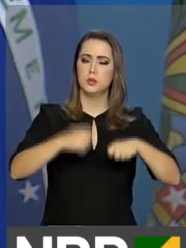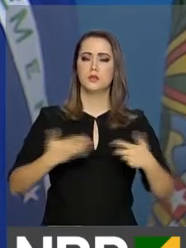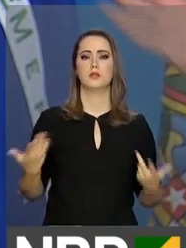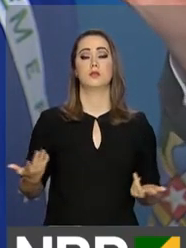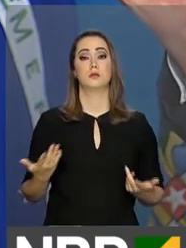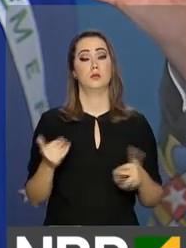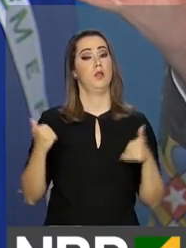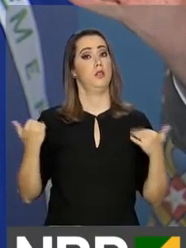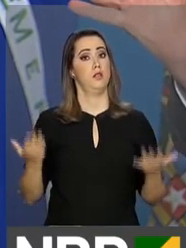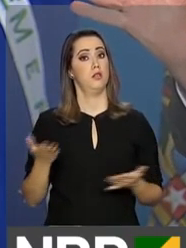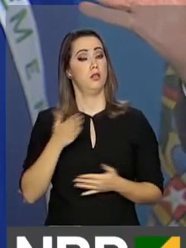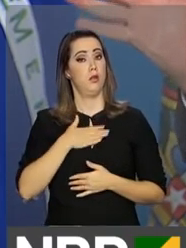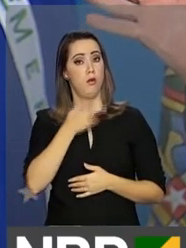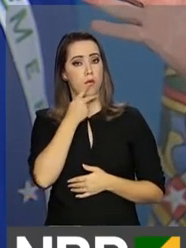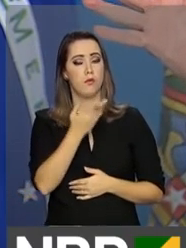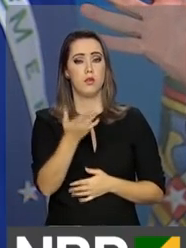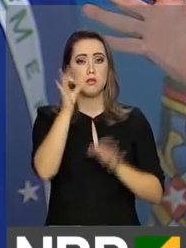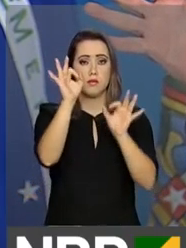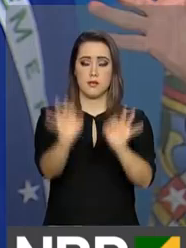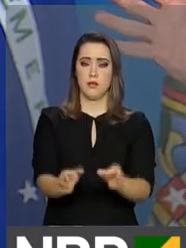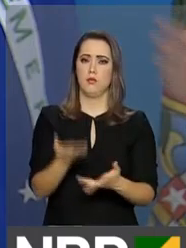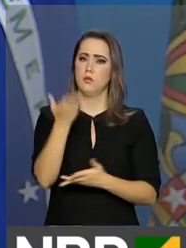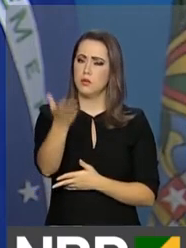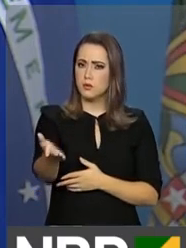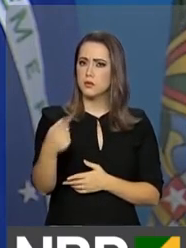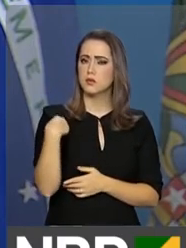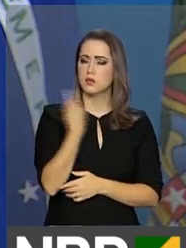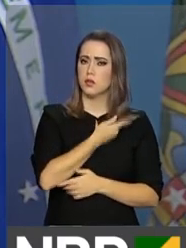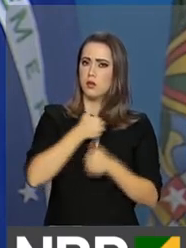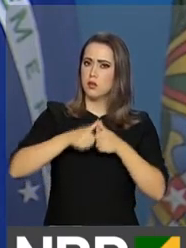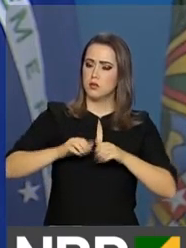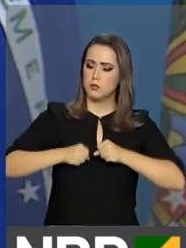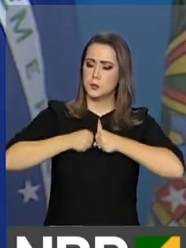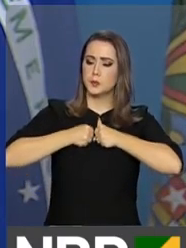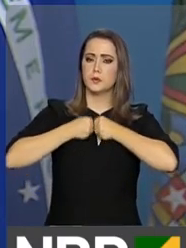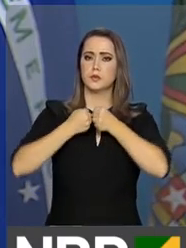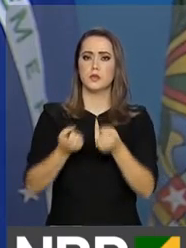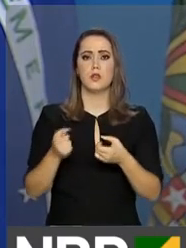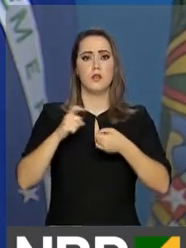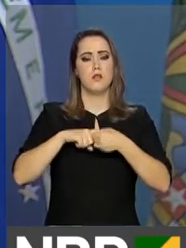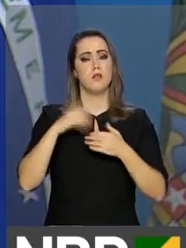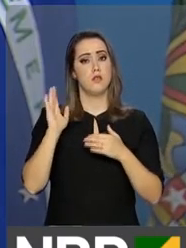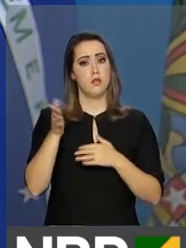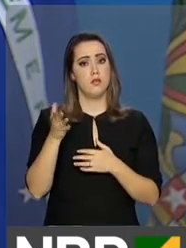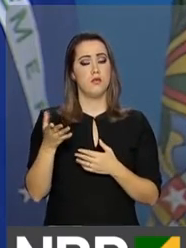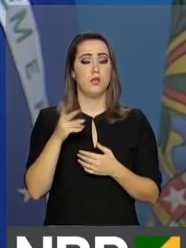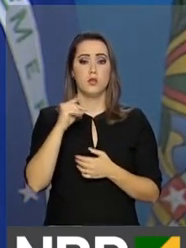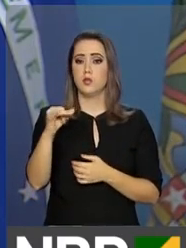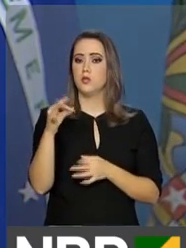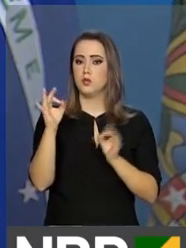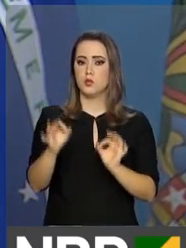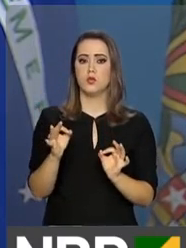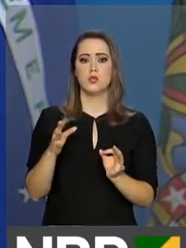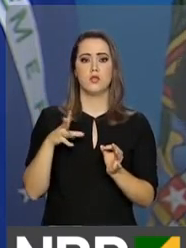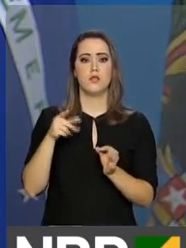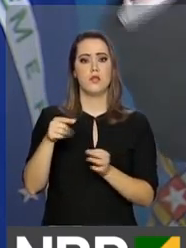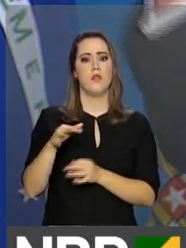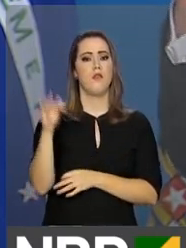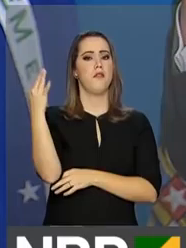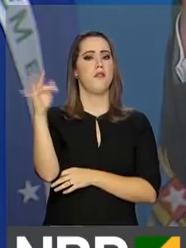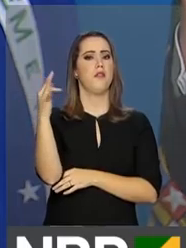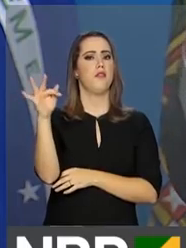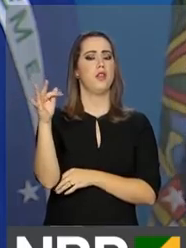constitucional. Então, eu digo aqui com muita tranquilidade, porque nós estamos empenhados, eu estou voltando exatamente num dia, né? Vai ficar para